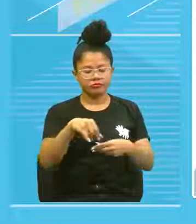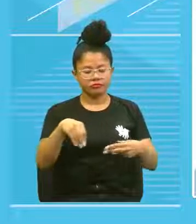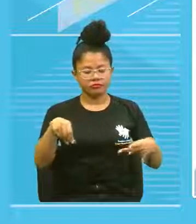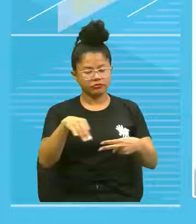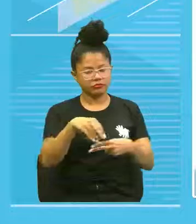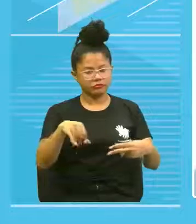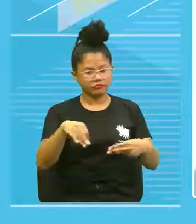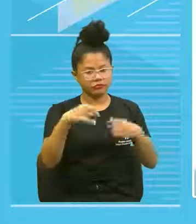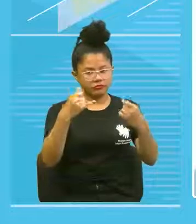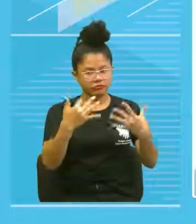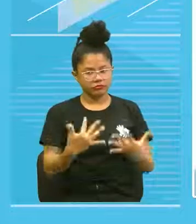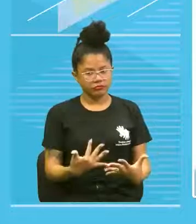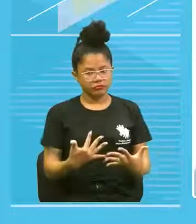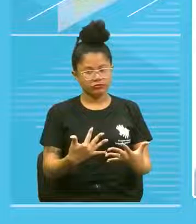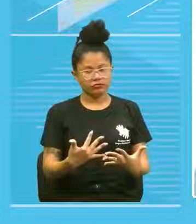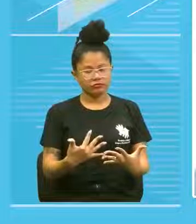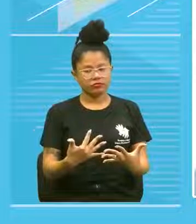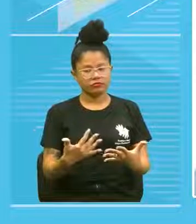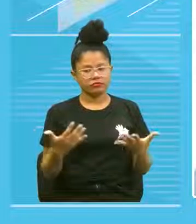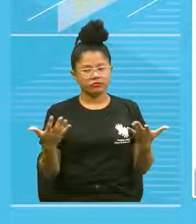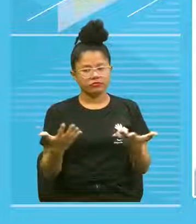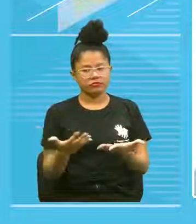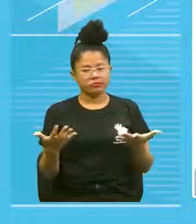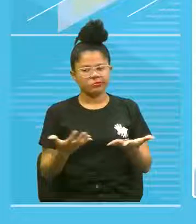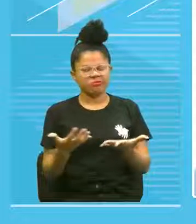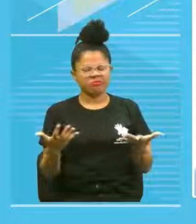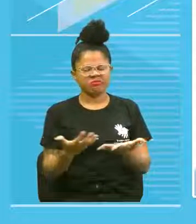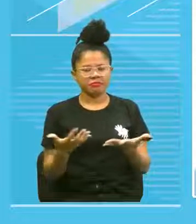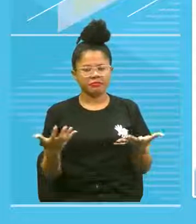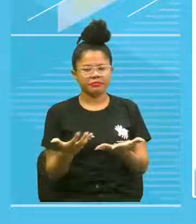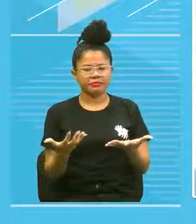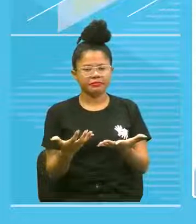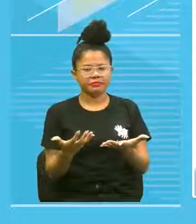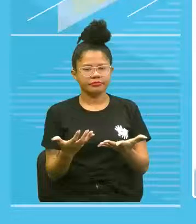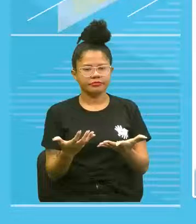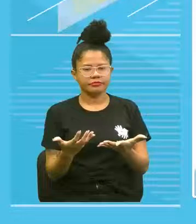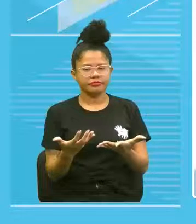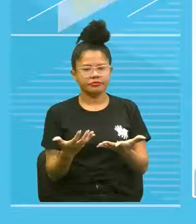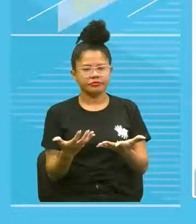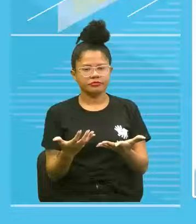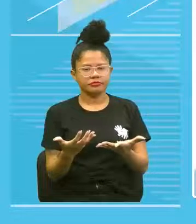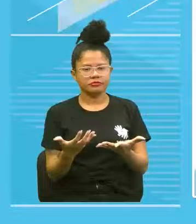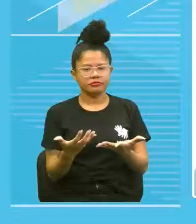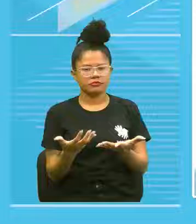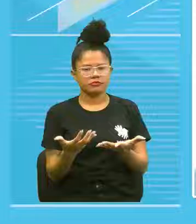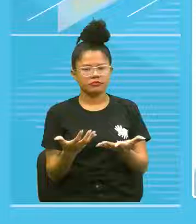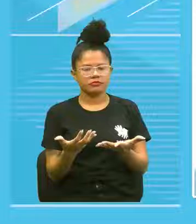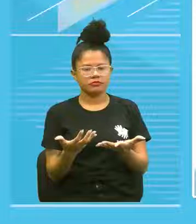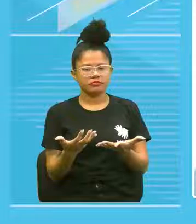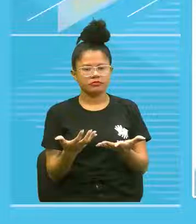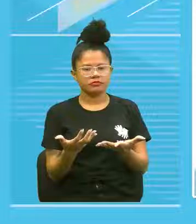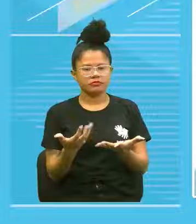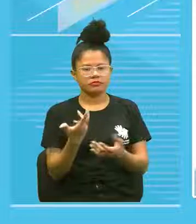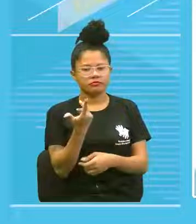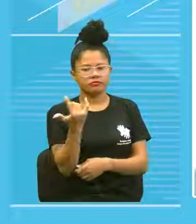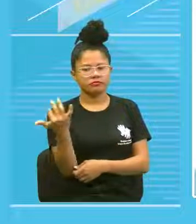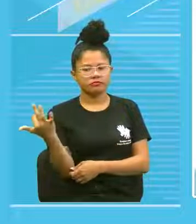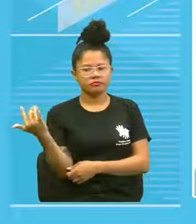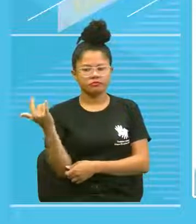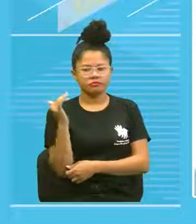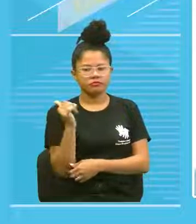e agora eu vou falar do o carvão vegetal qual a